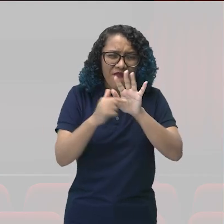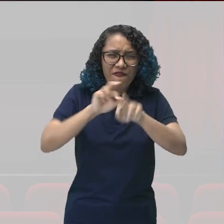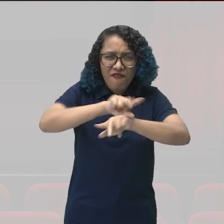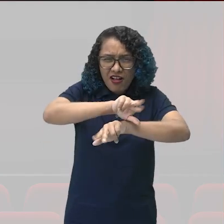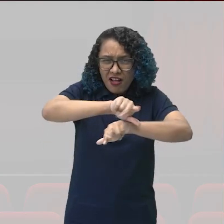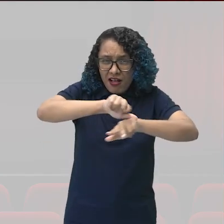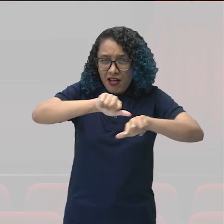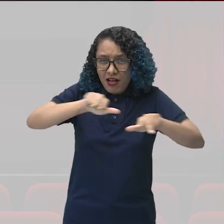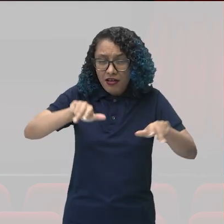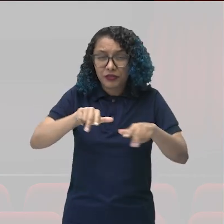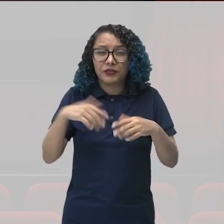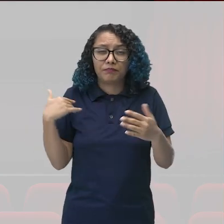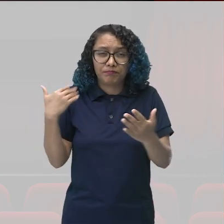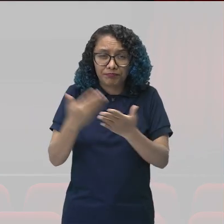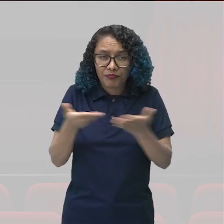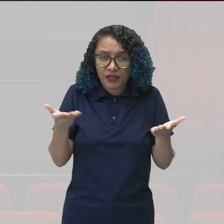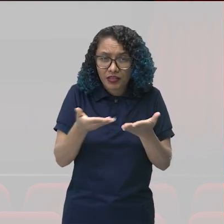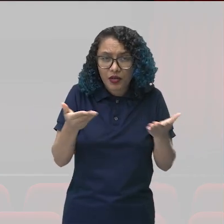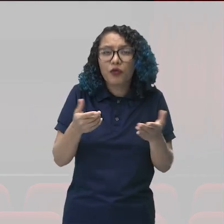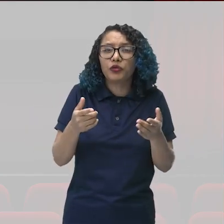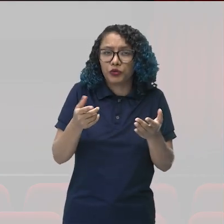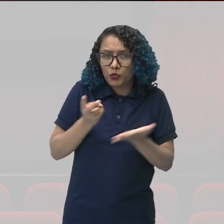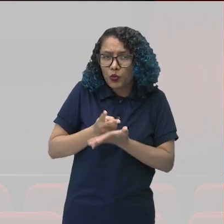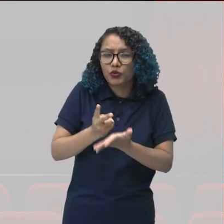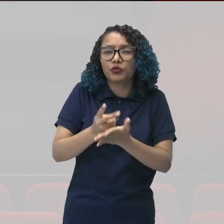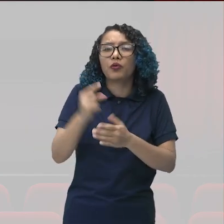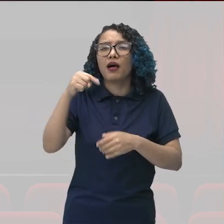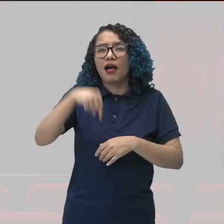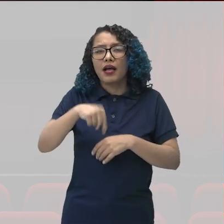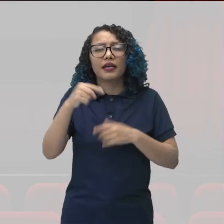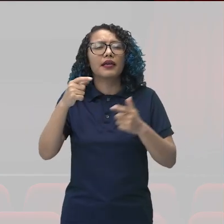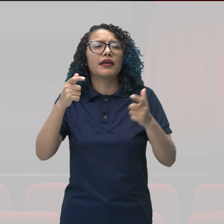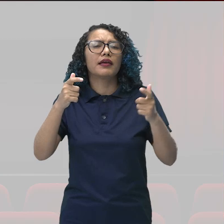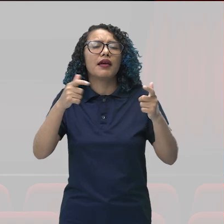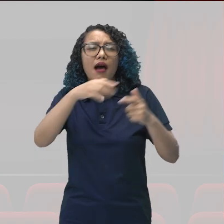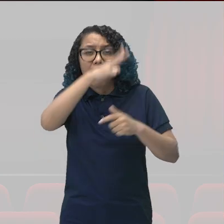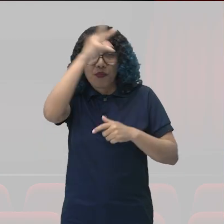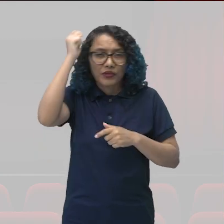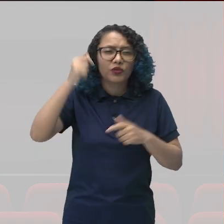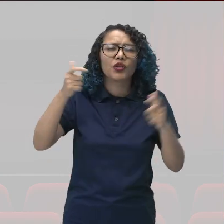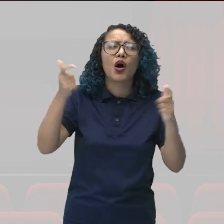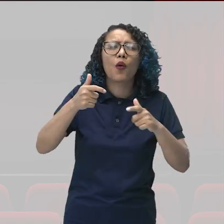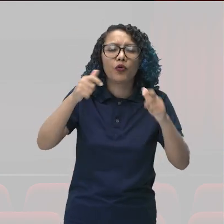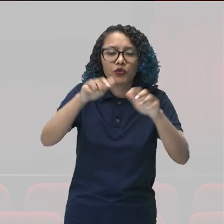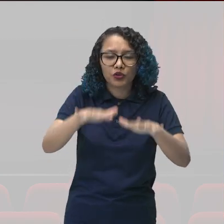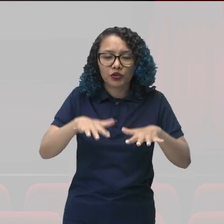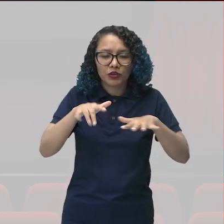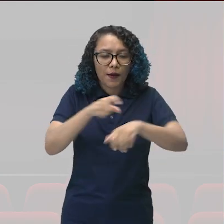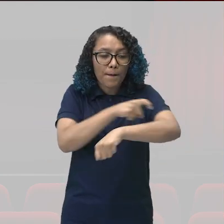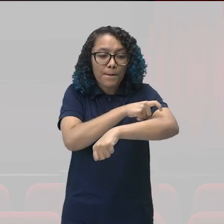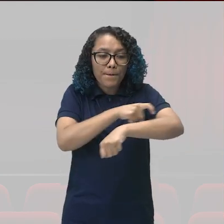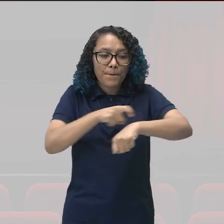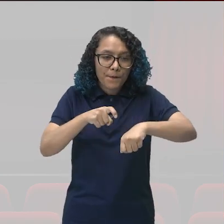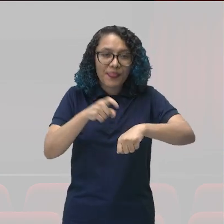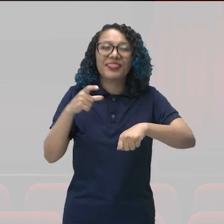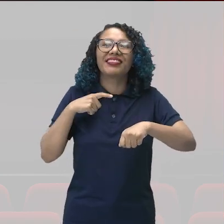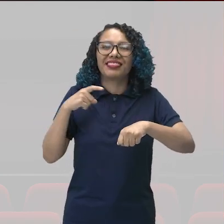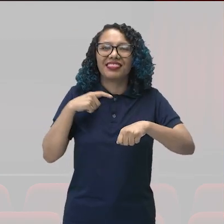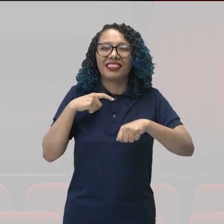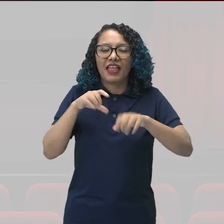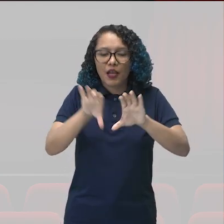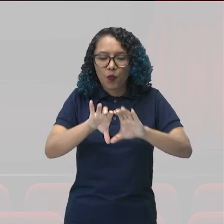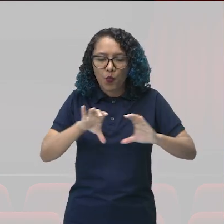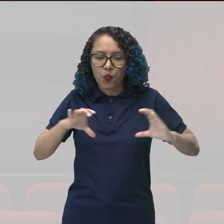hoje, os espetáculos acontecem. Por exemplo, aqui em Manaus, nós temos o anfiteatro da Ponta Negra, que é no mesmo molde lá